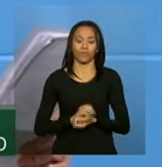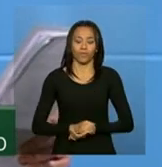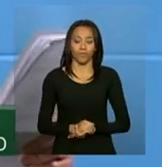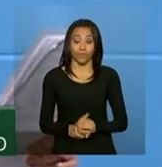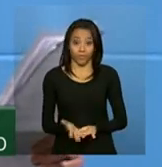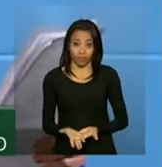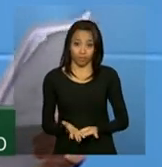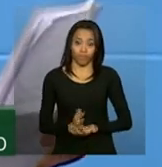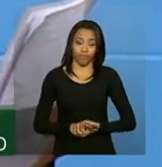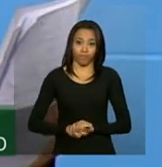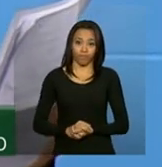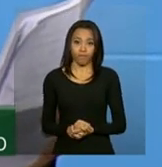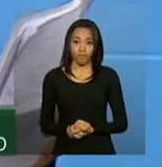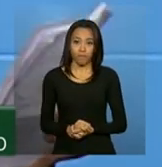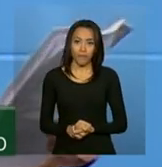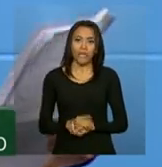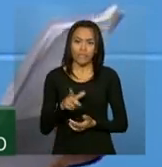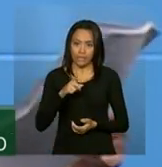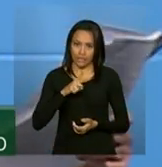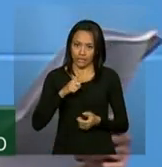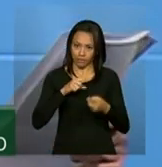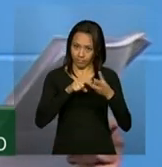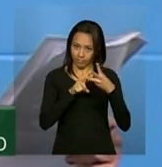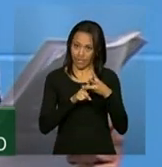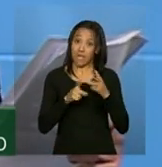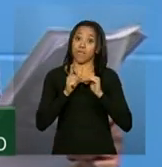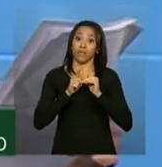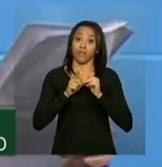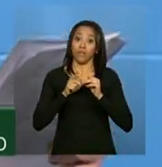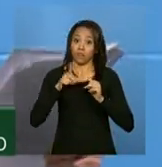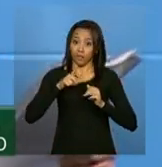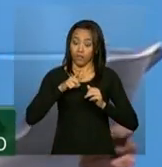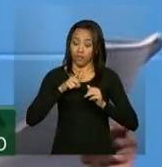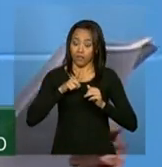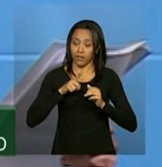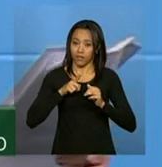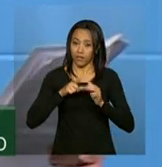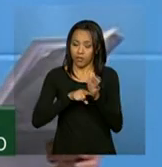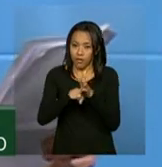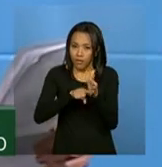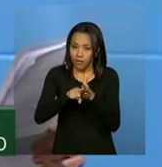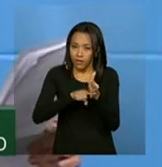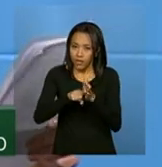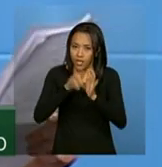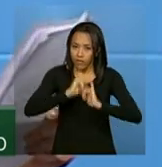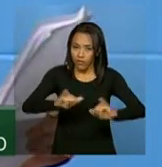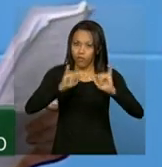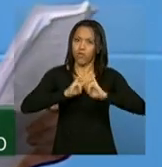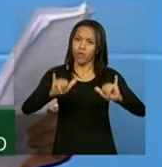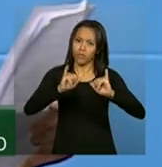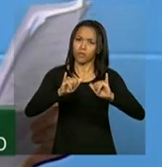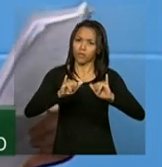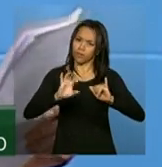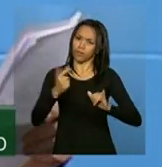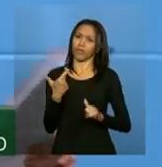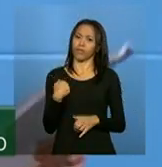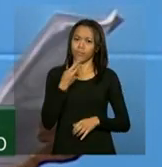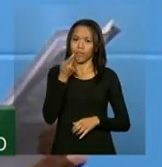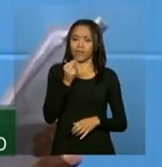Então, ter estatísticas permitem, aqui também falando óbvio, mas é sempre